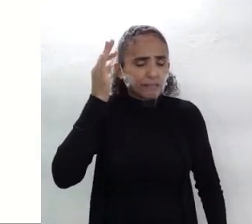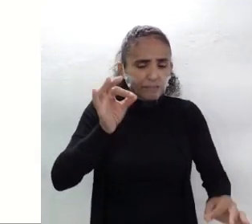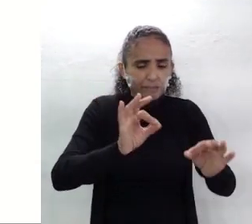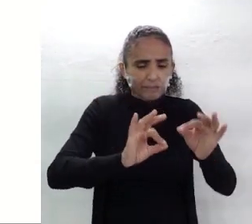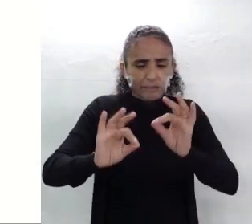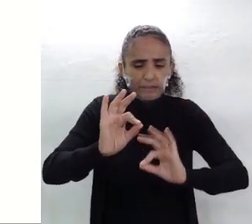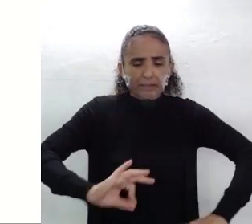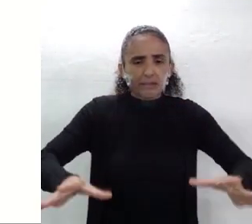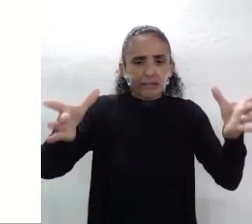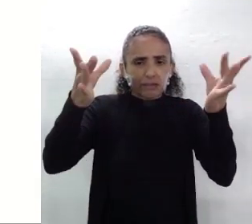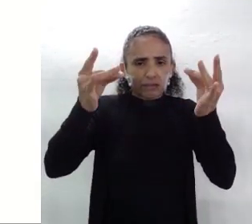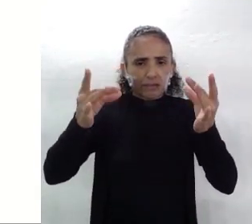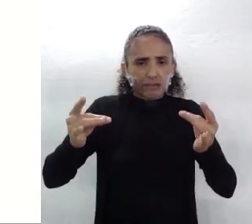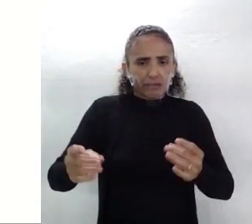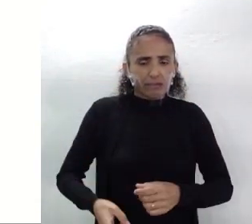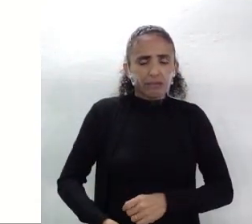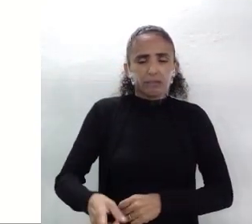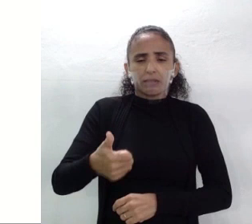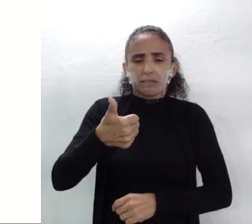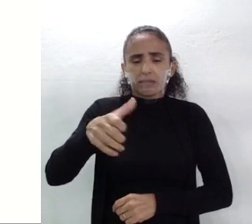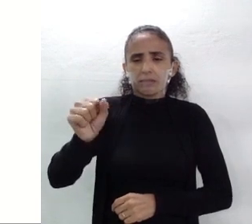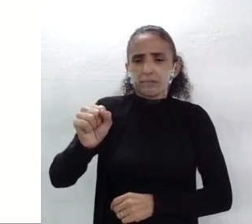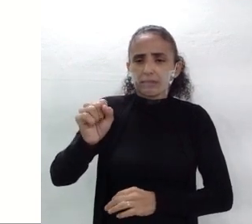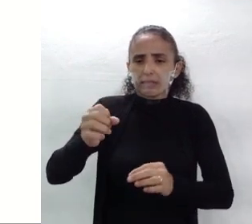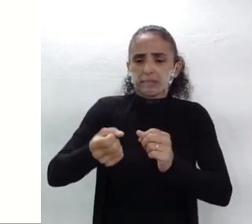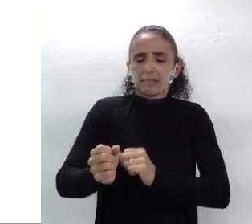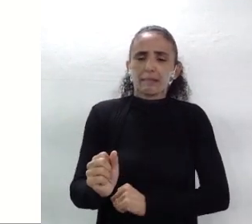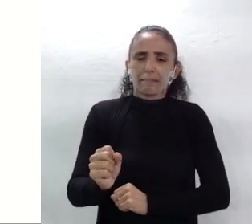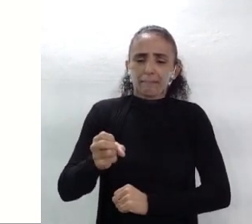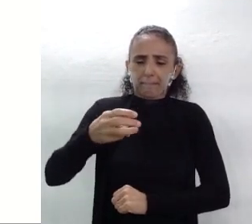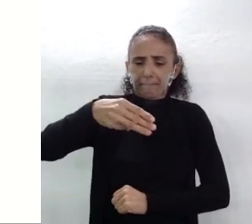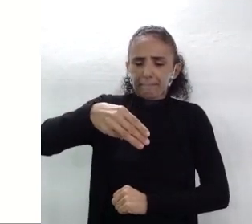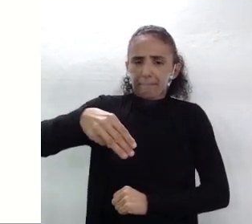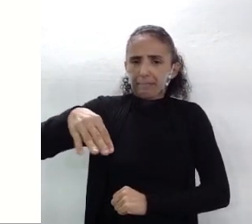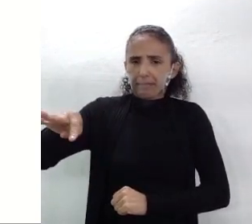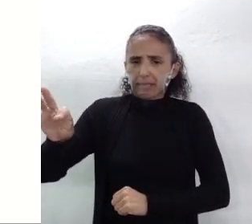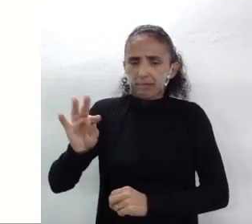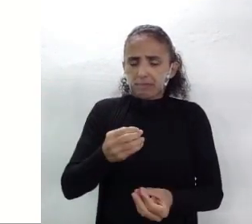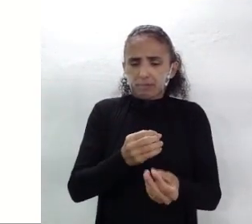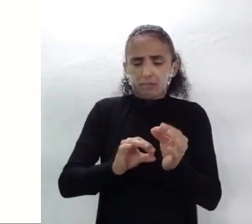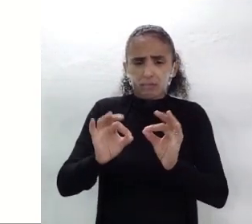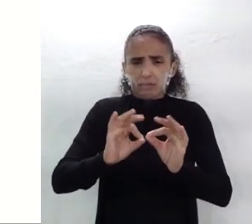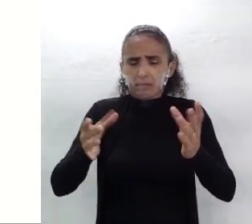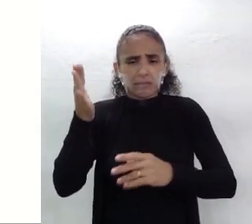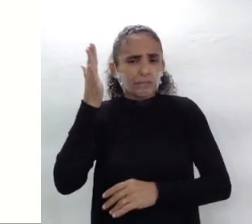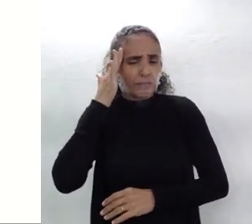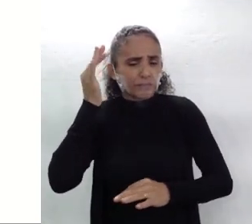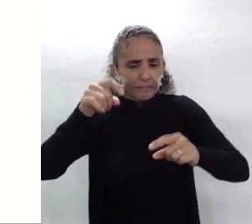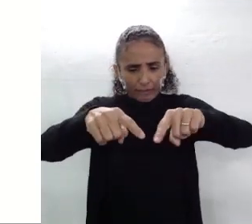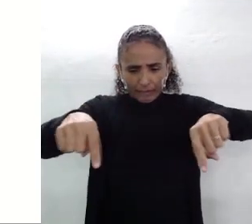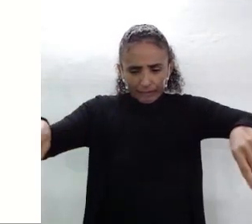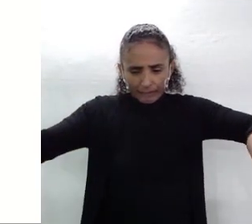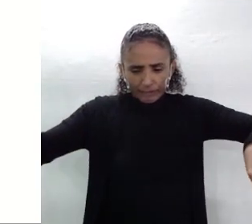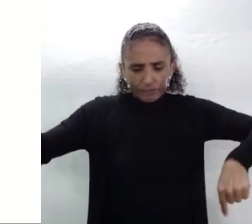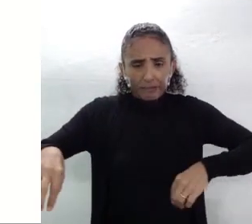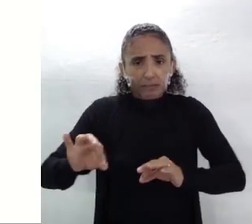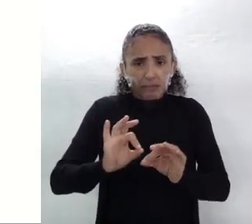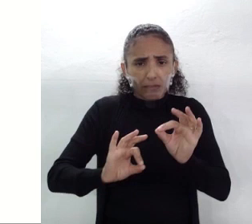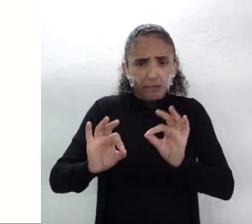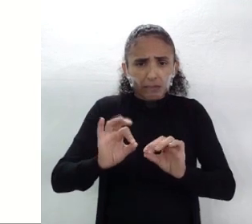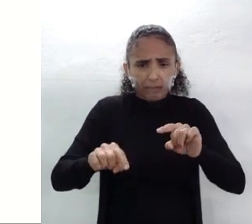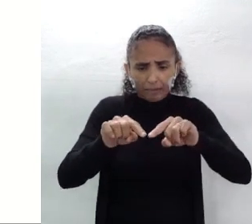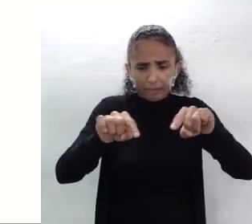desse terreno é igual a 180 metros. A largura e o comprimento medem respectivamente. Vamos fazer um terreno retangular.